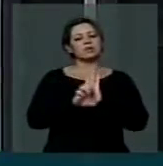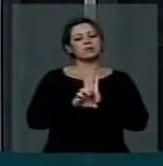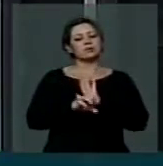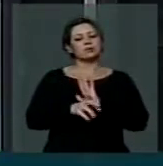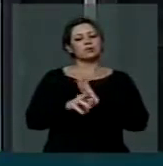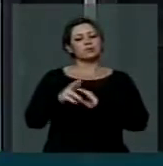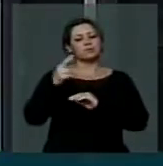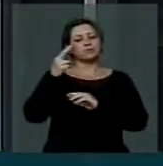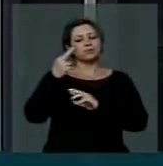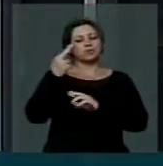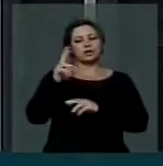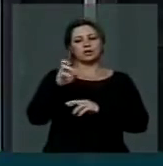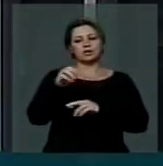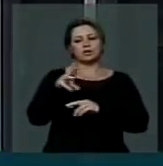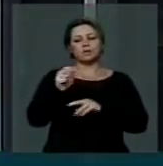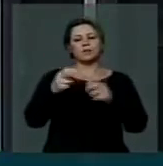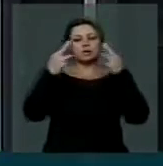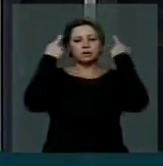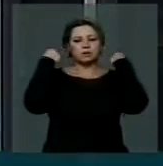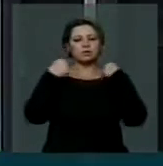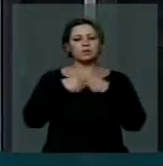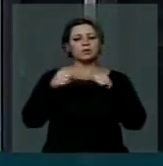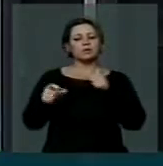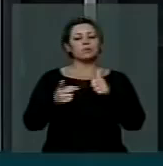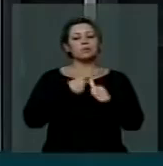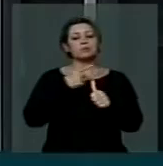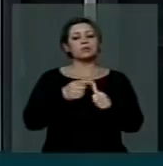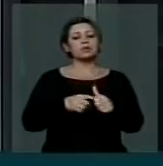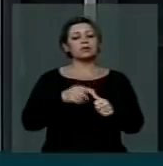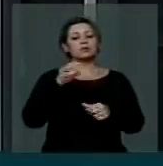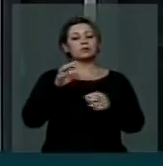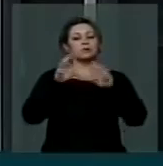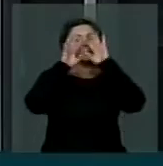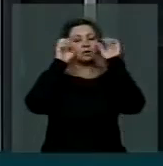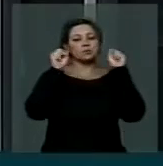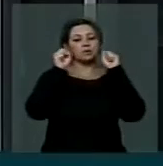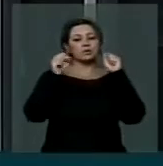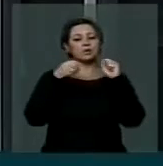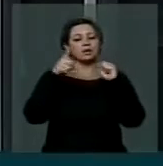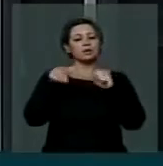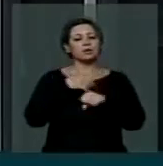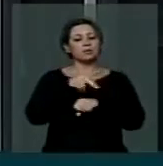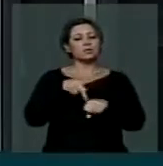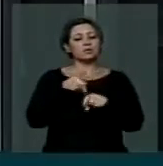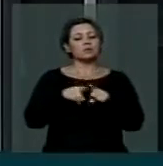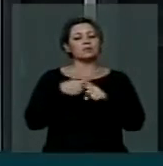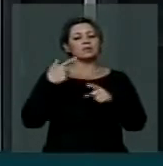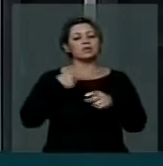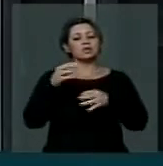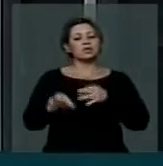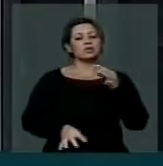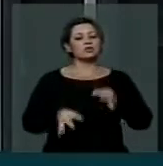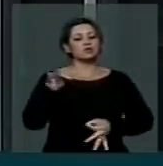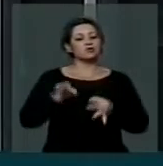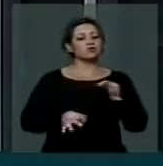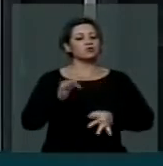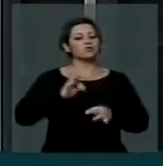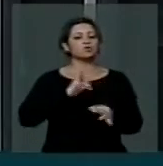criação do primeiro Tribunal Internacional Criminal Permanente, tecnicamente com jurisdição